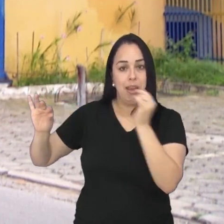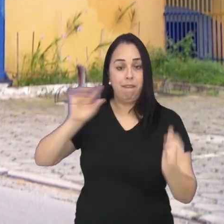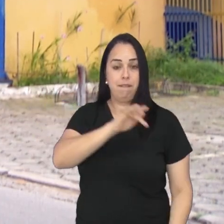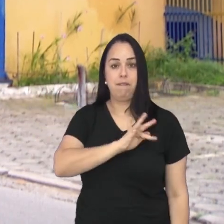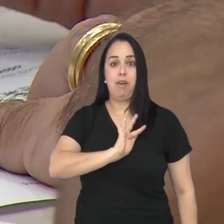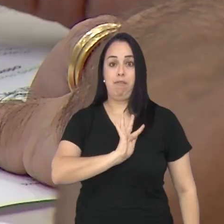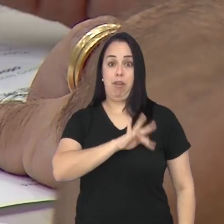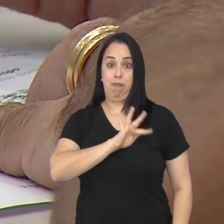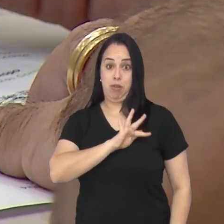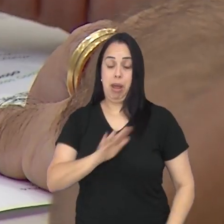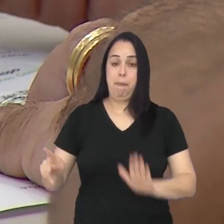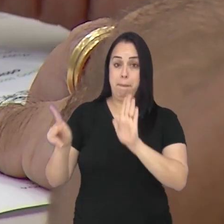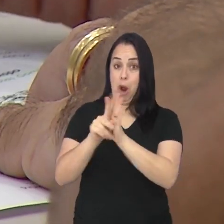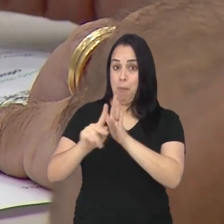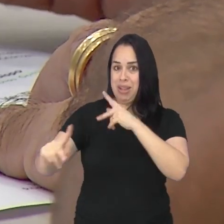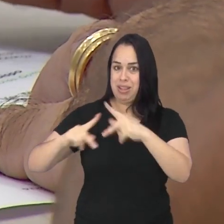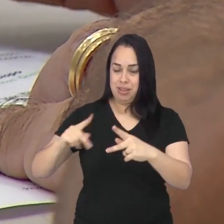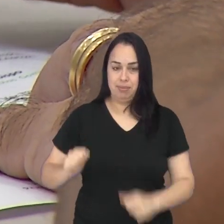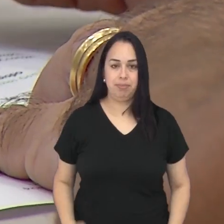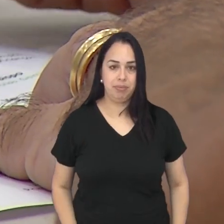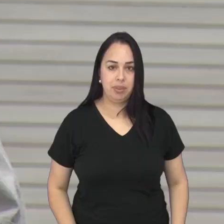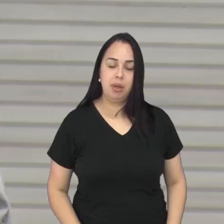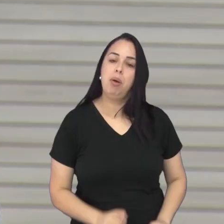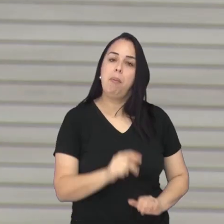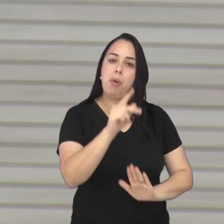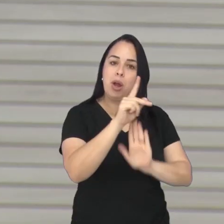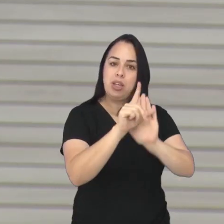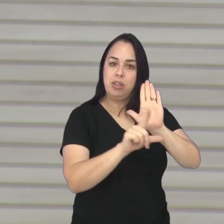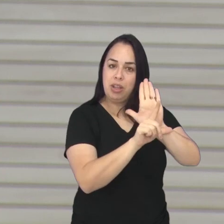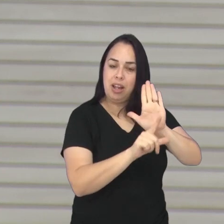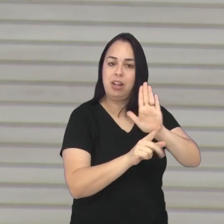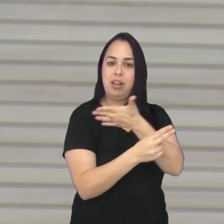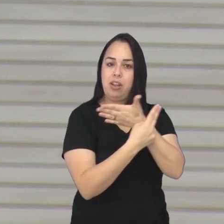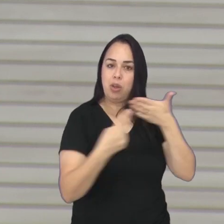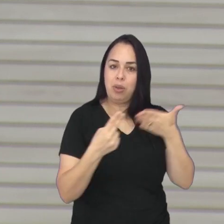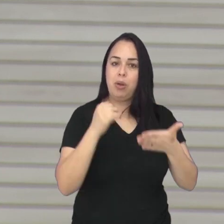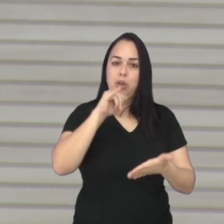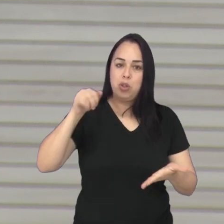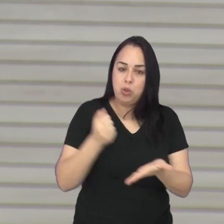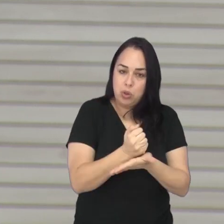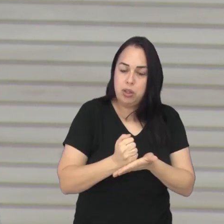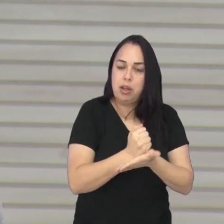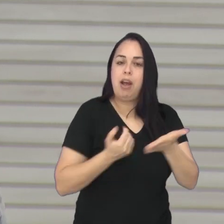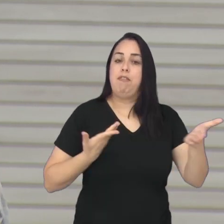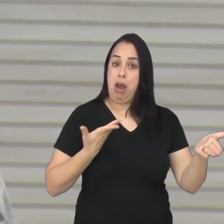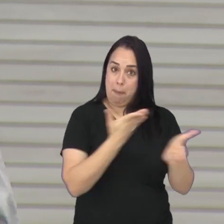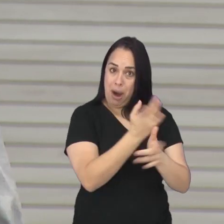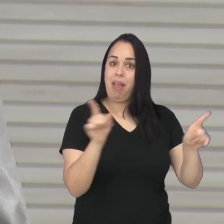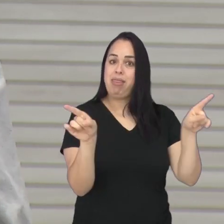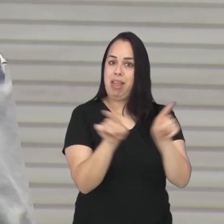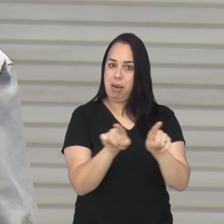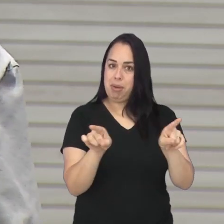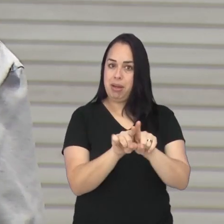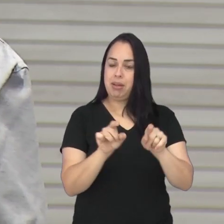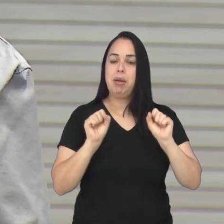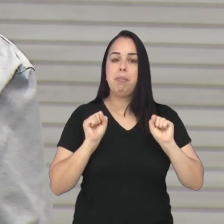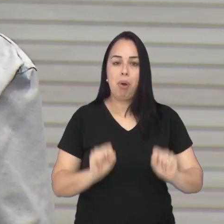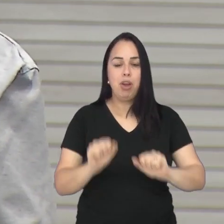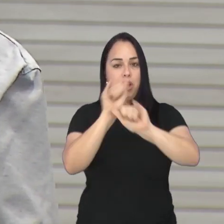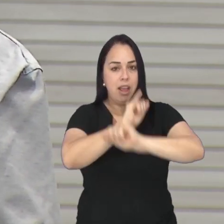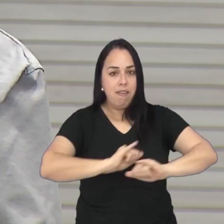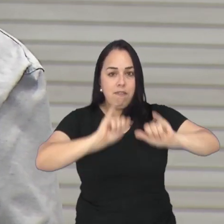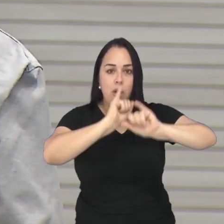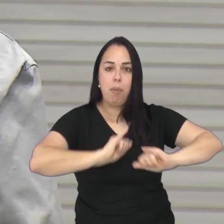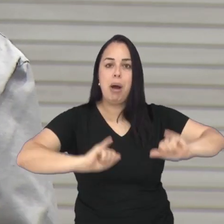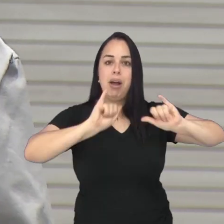dos Campos. Ainda foi aprovado o projeto do vereador Júnior da Farmácia, que autoriza a implantação do Building